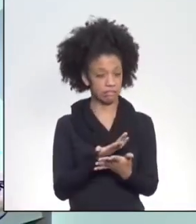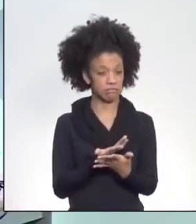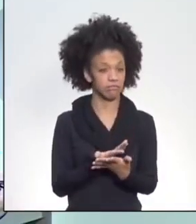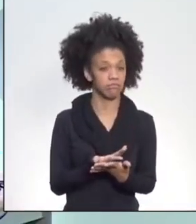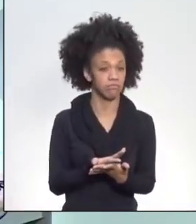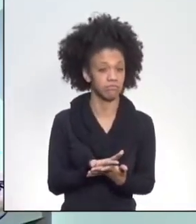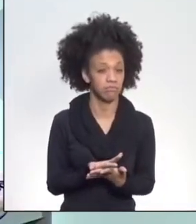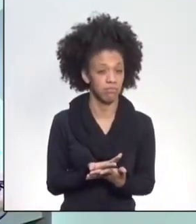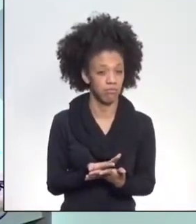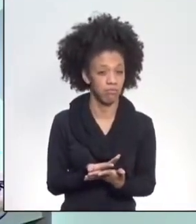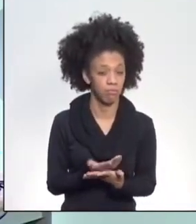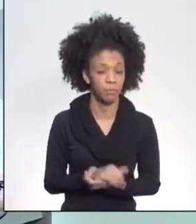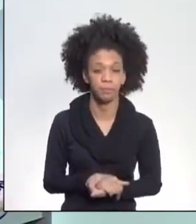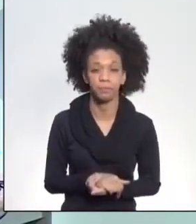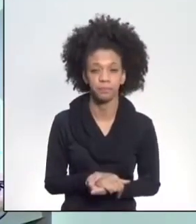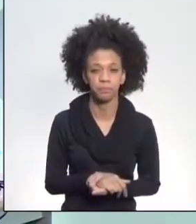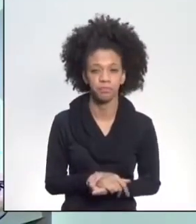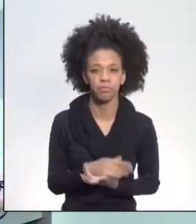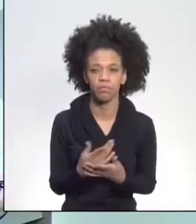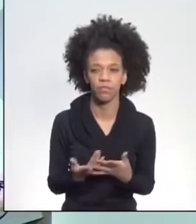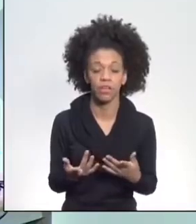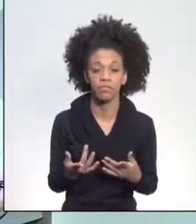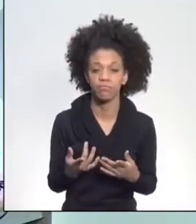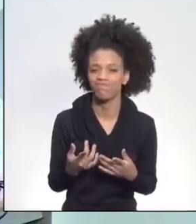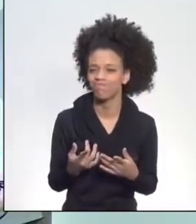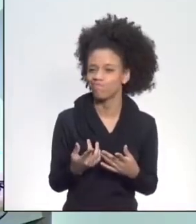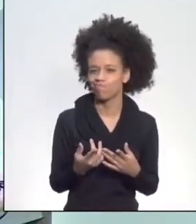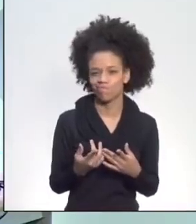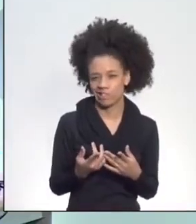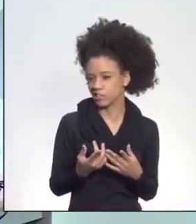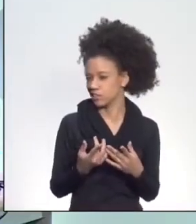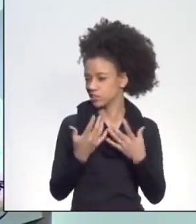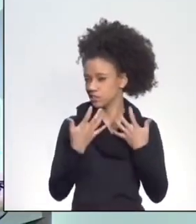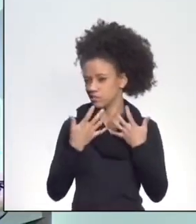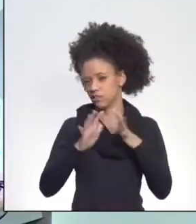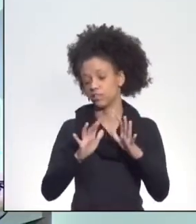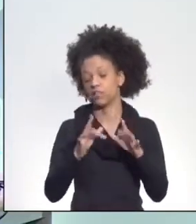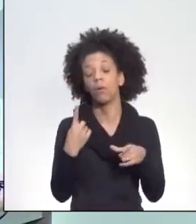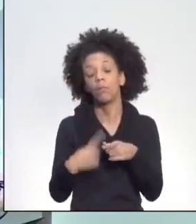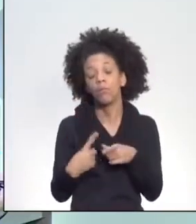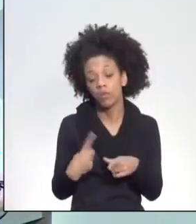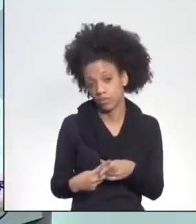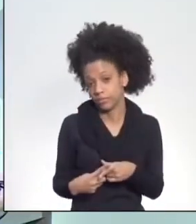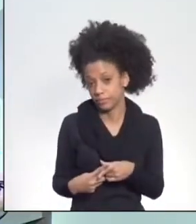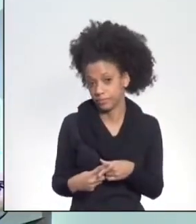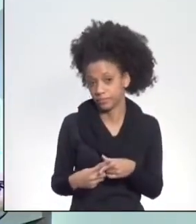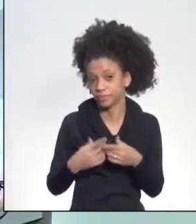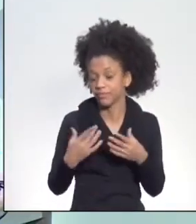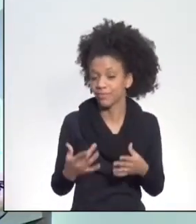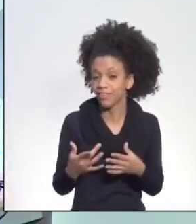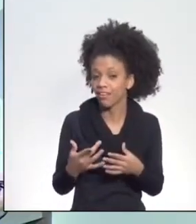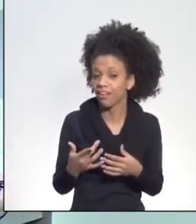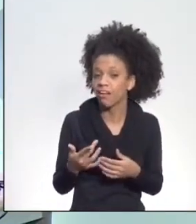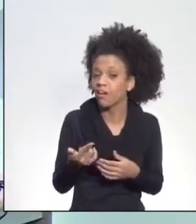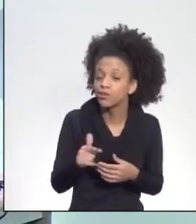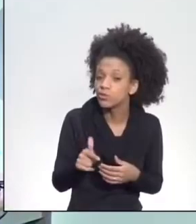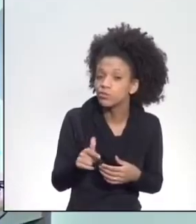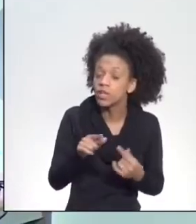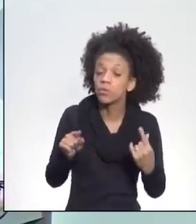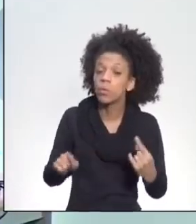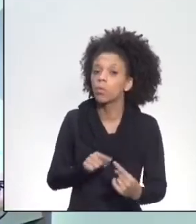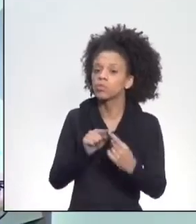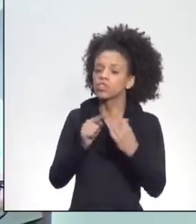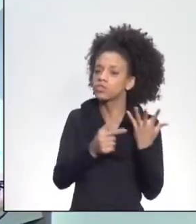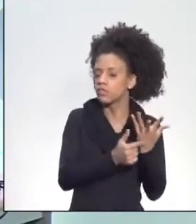da sujeira, do não estético, do não belo, justamente por quê? Porque ela, né, não tem uma finalidade